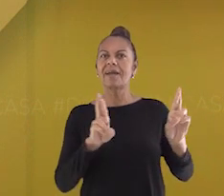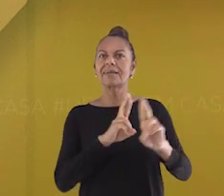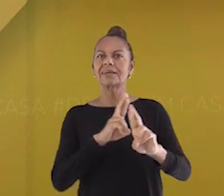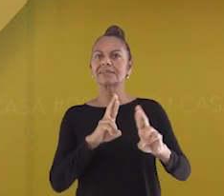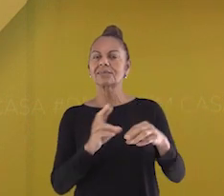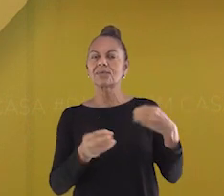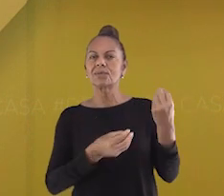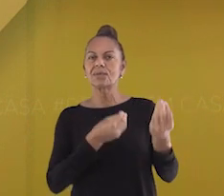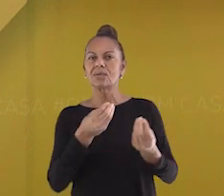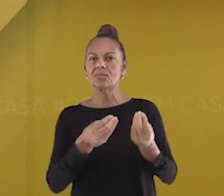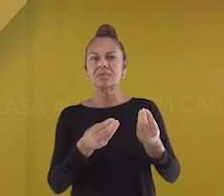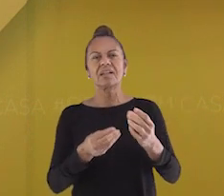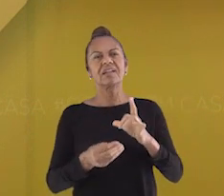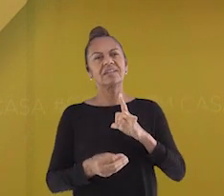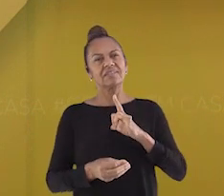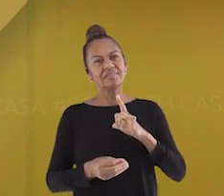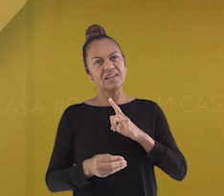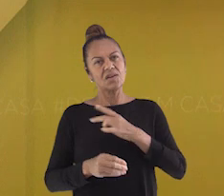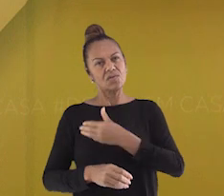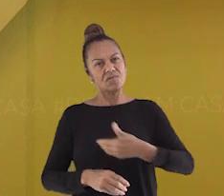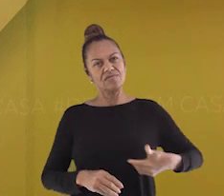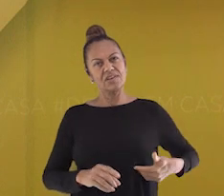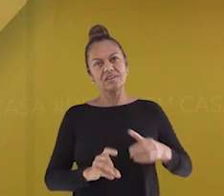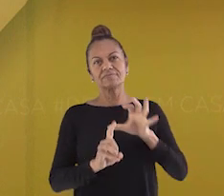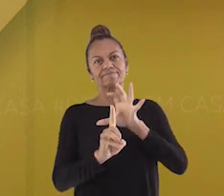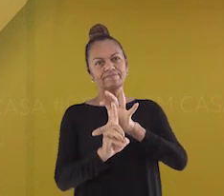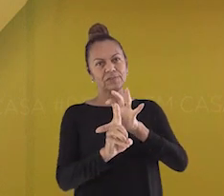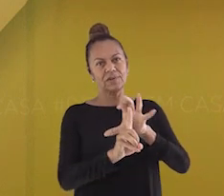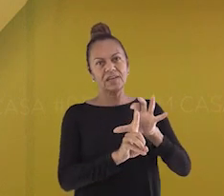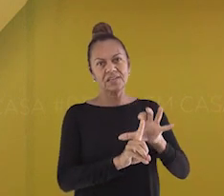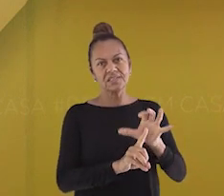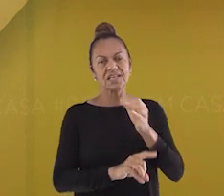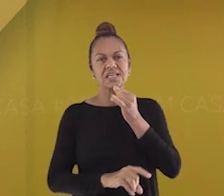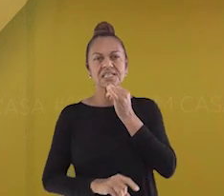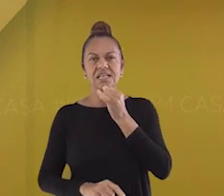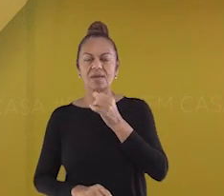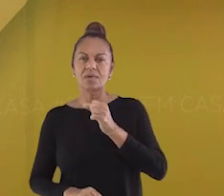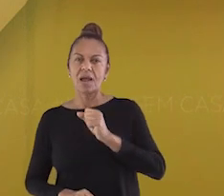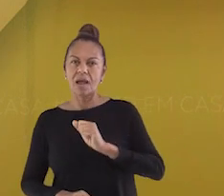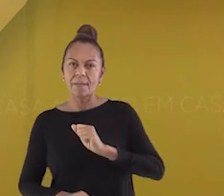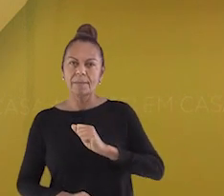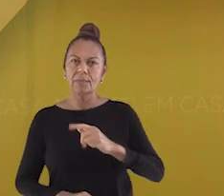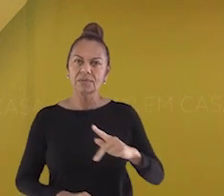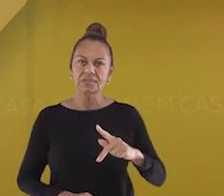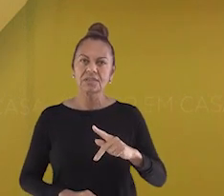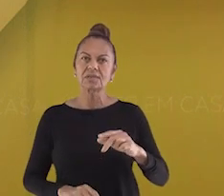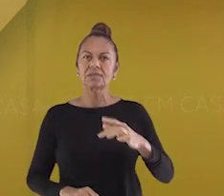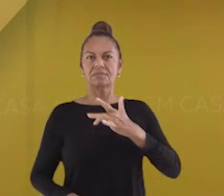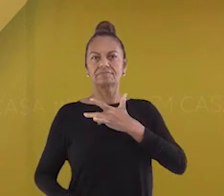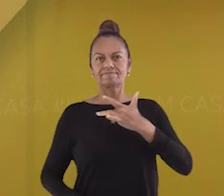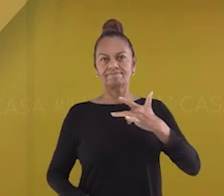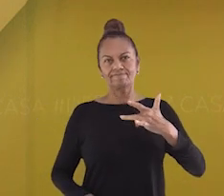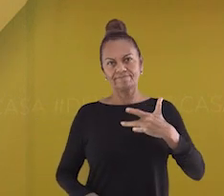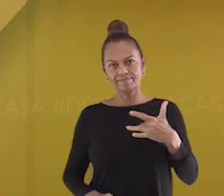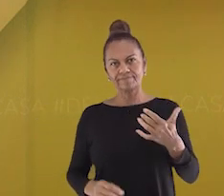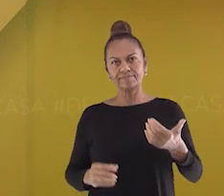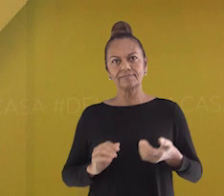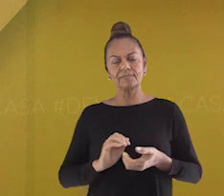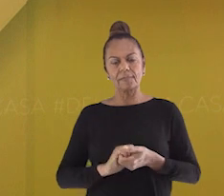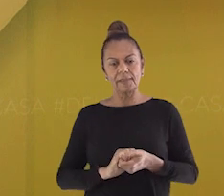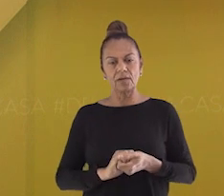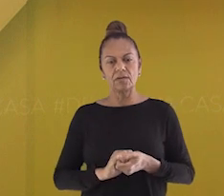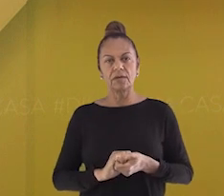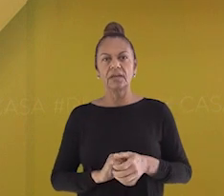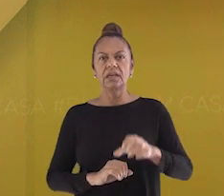que, se as pessoas envelhecem, isso reflete diretamente nas despesas dos governos, como aposentadoria e